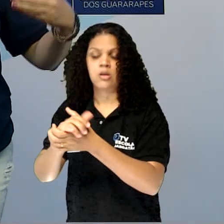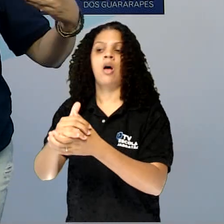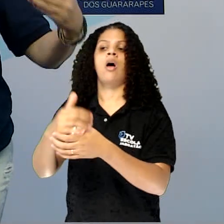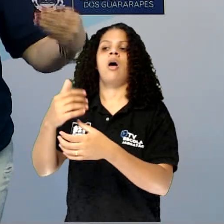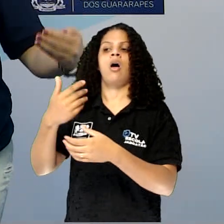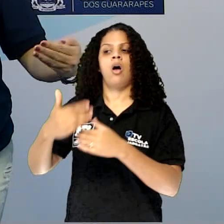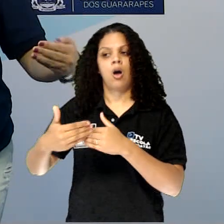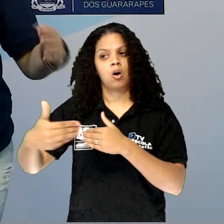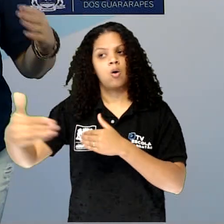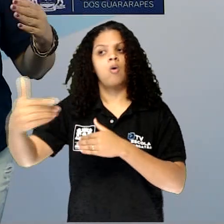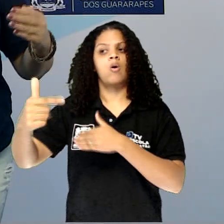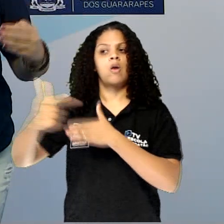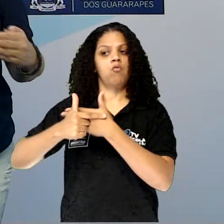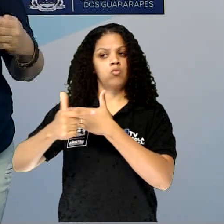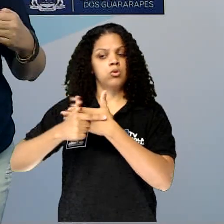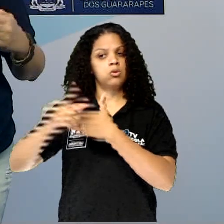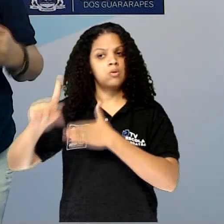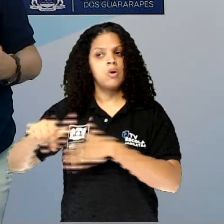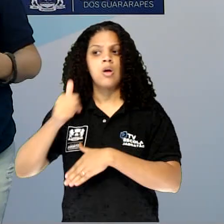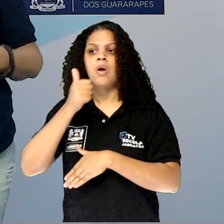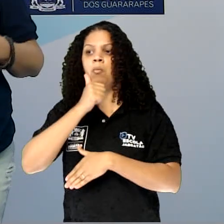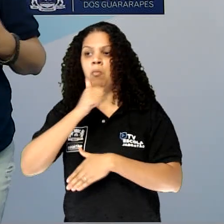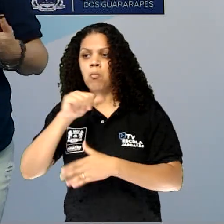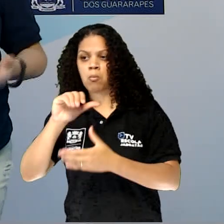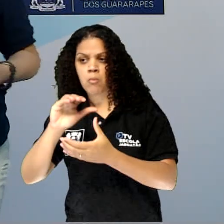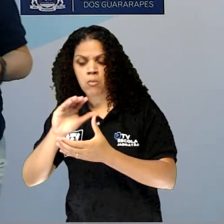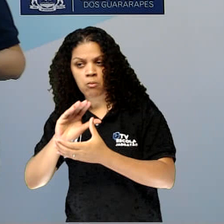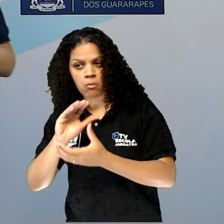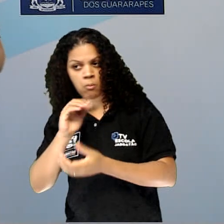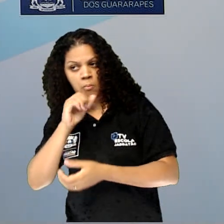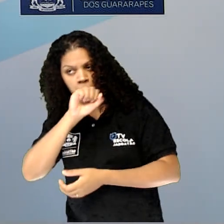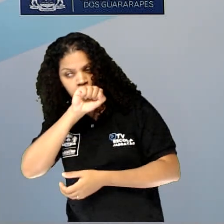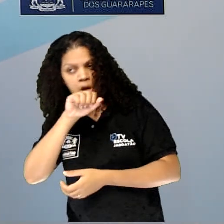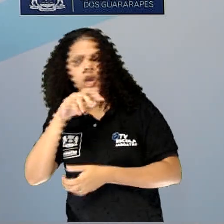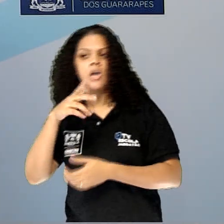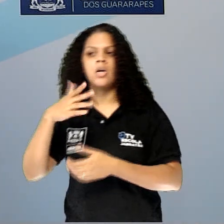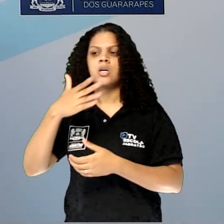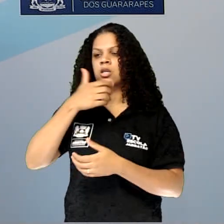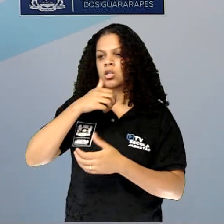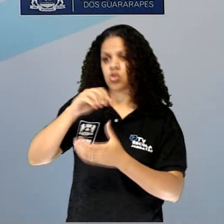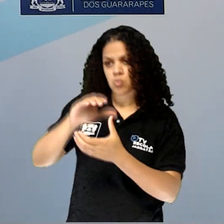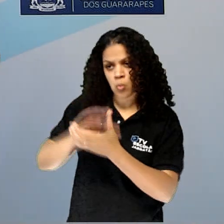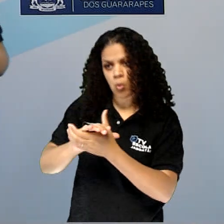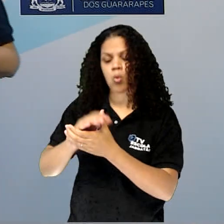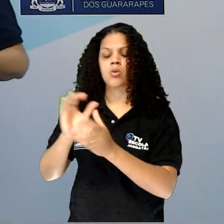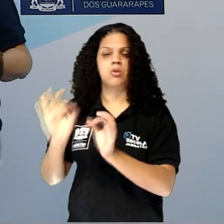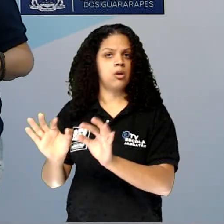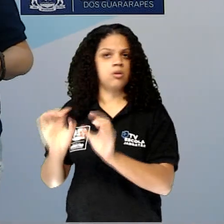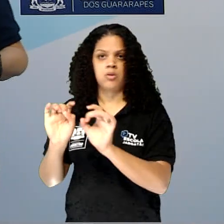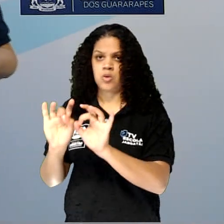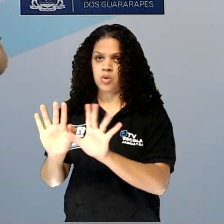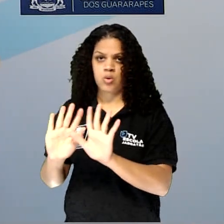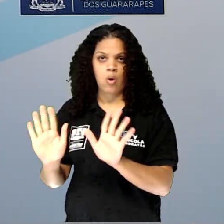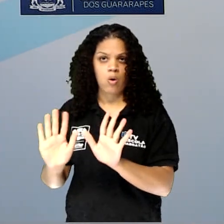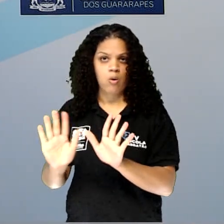a esposa. Era esse o papel que as mulheres romanas ocupavam na sociedade